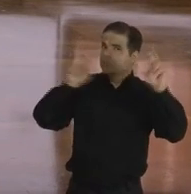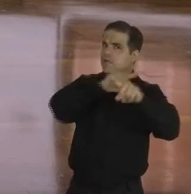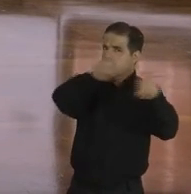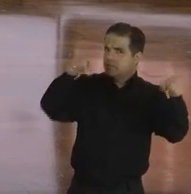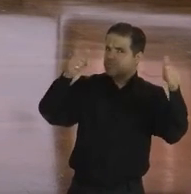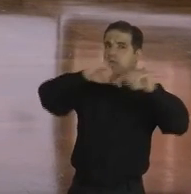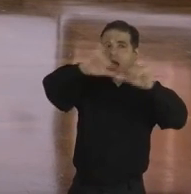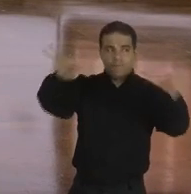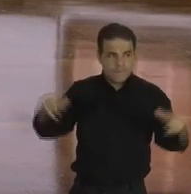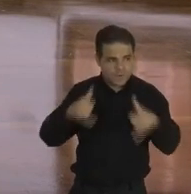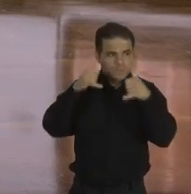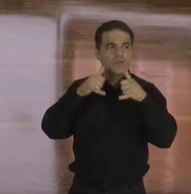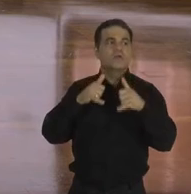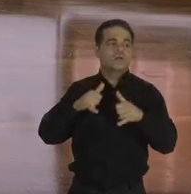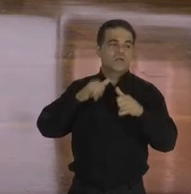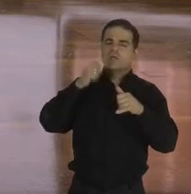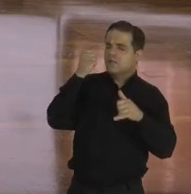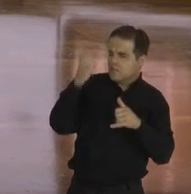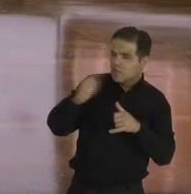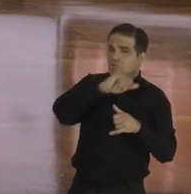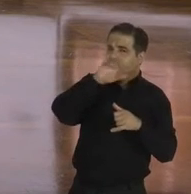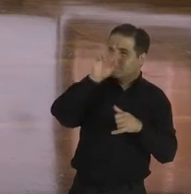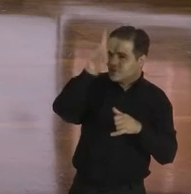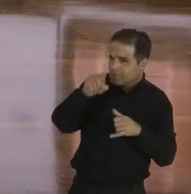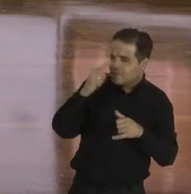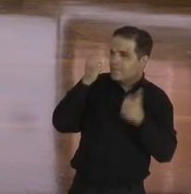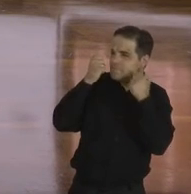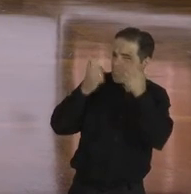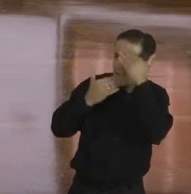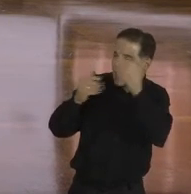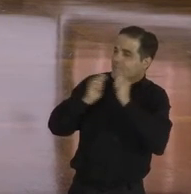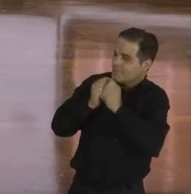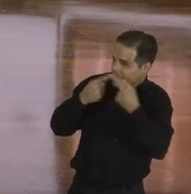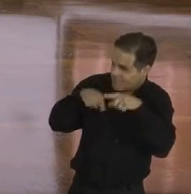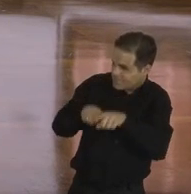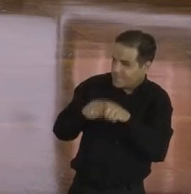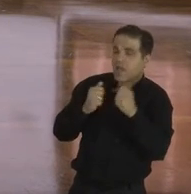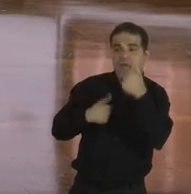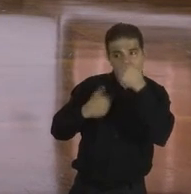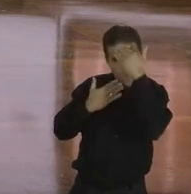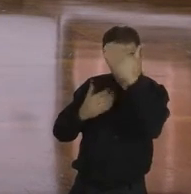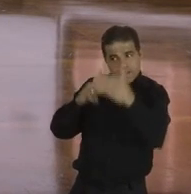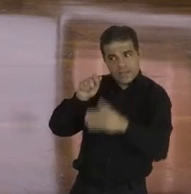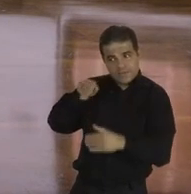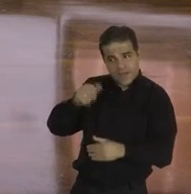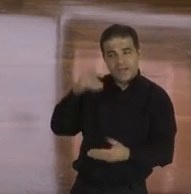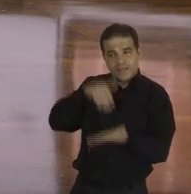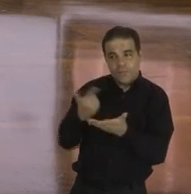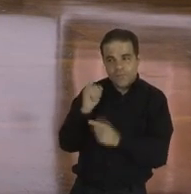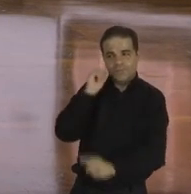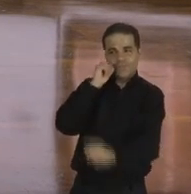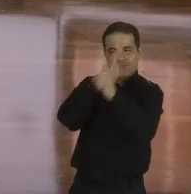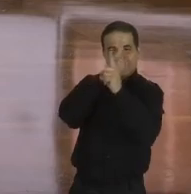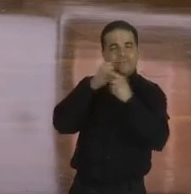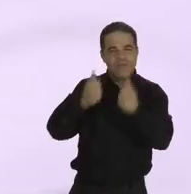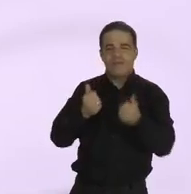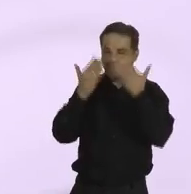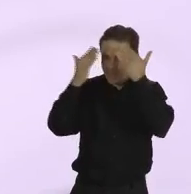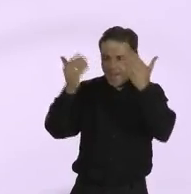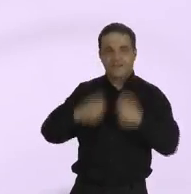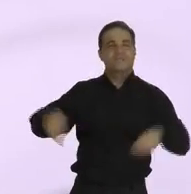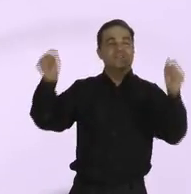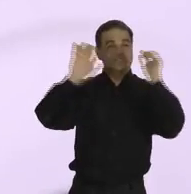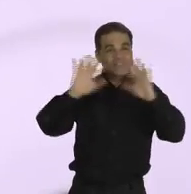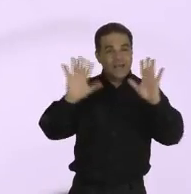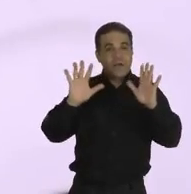tenham aproveitado Ju Muitíssimo obrigada pela companhia hoje Eu que agradeço Kate até a próxima obrigada tchau